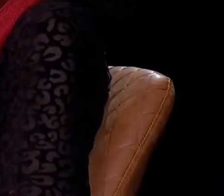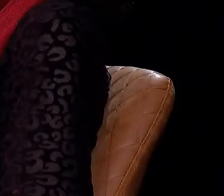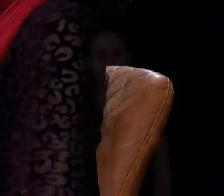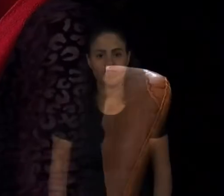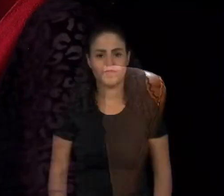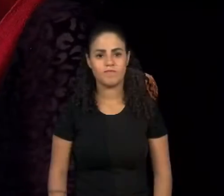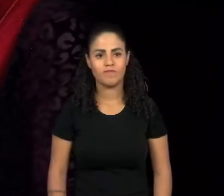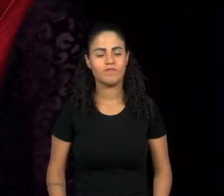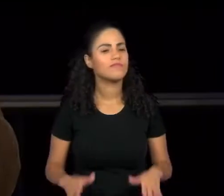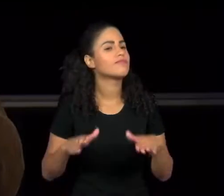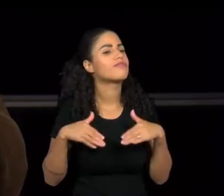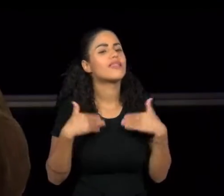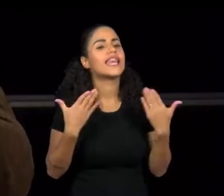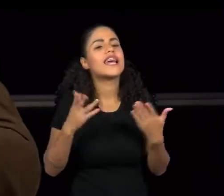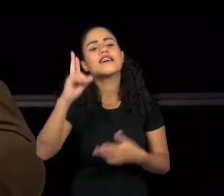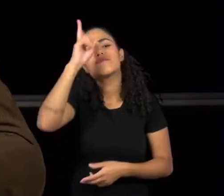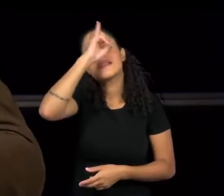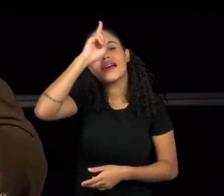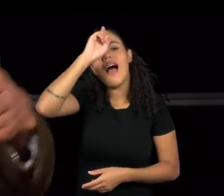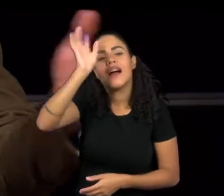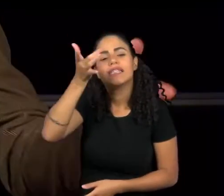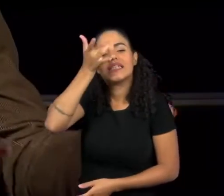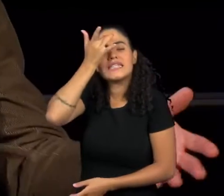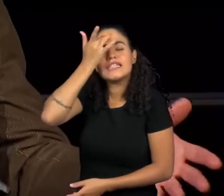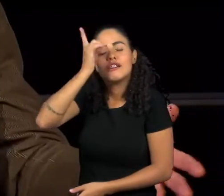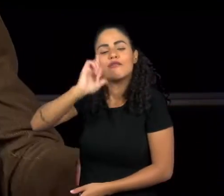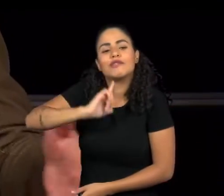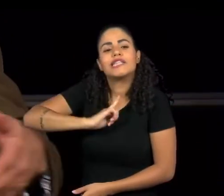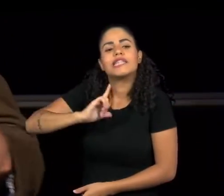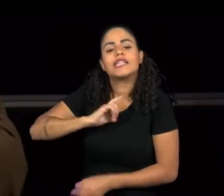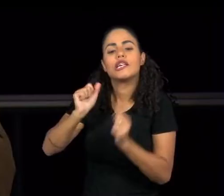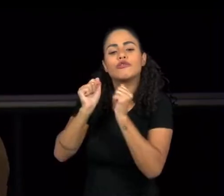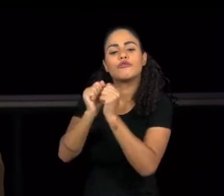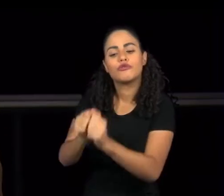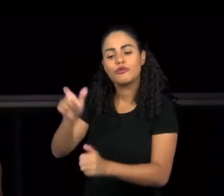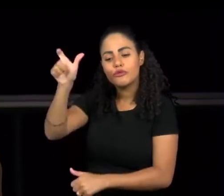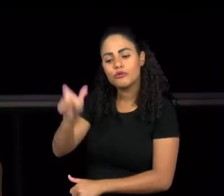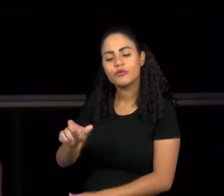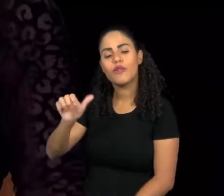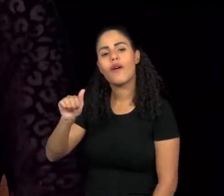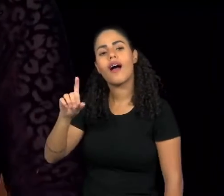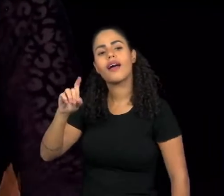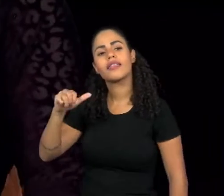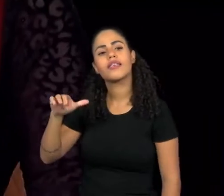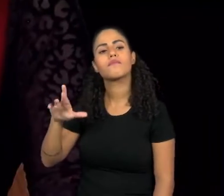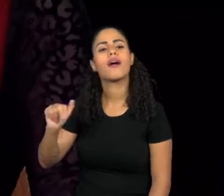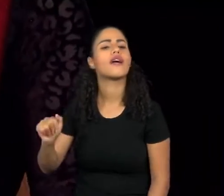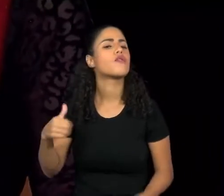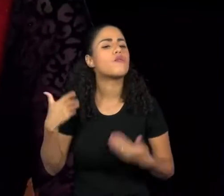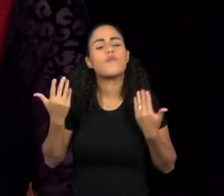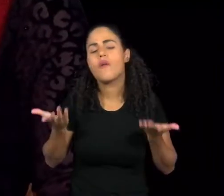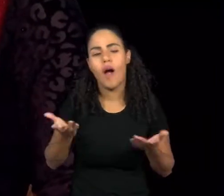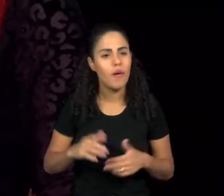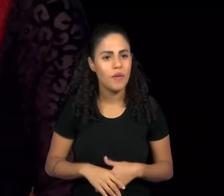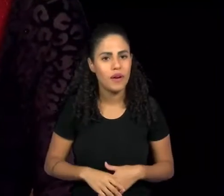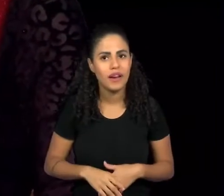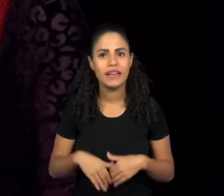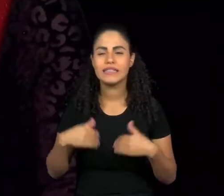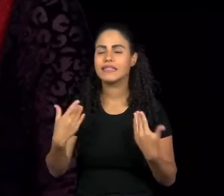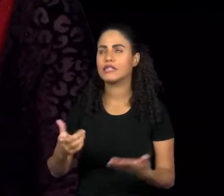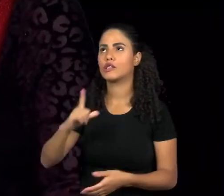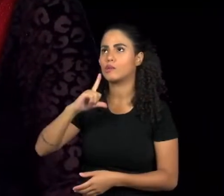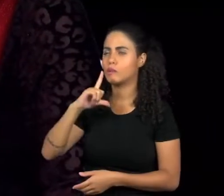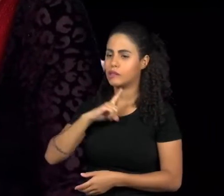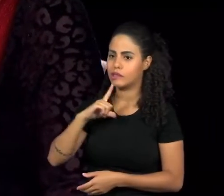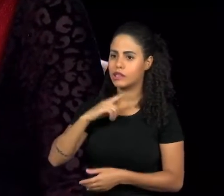Quais são as grandes lembranças que você tem do Adhemar, principalmente nessa fase inicial? Então, houve um espetáculo